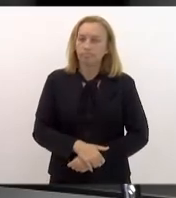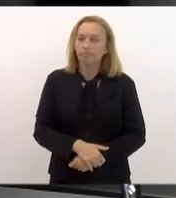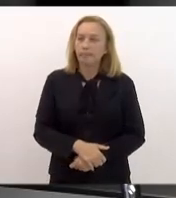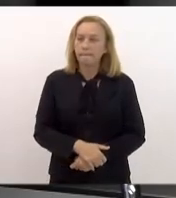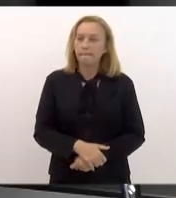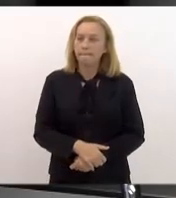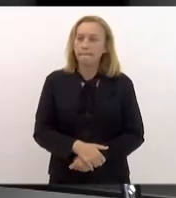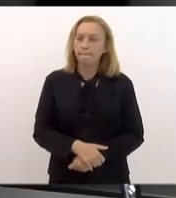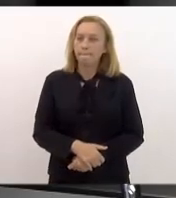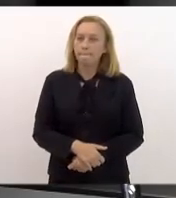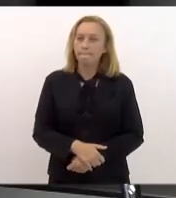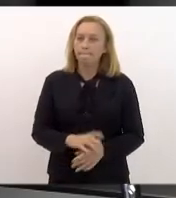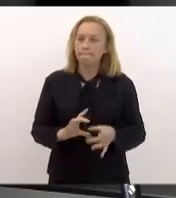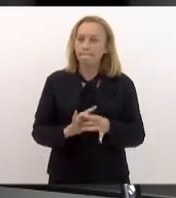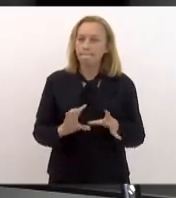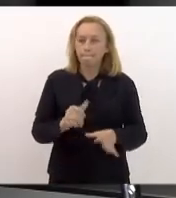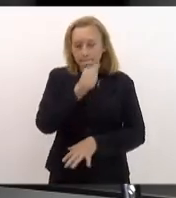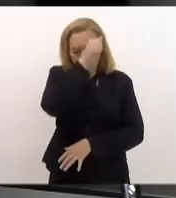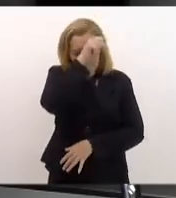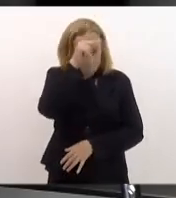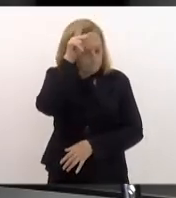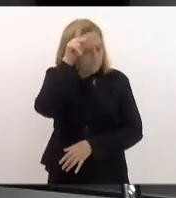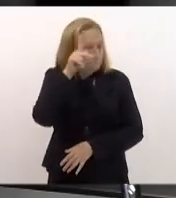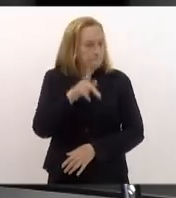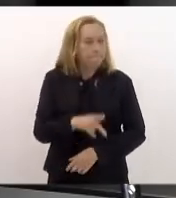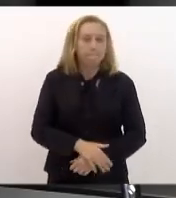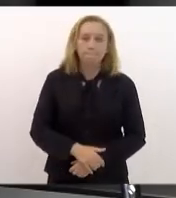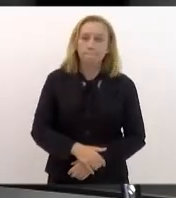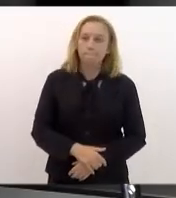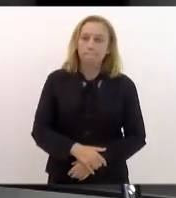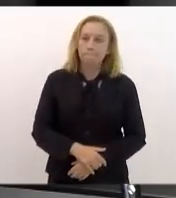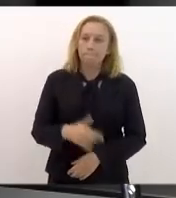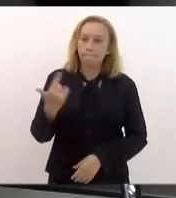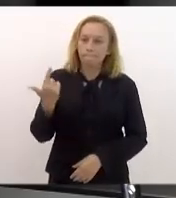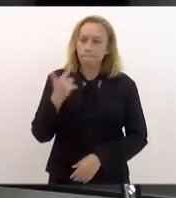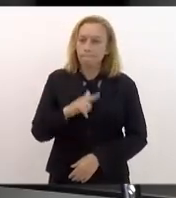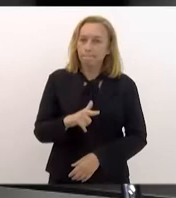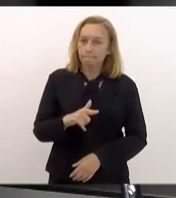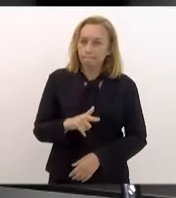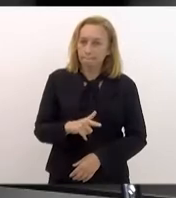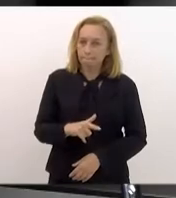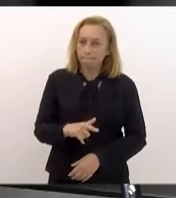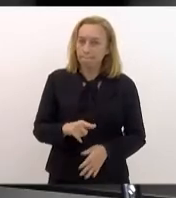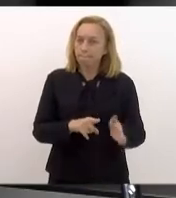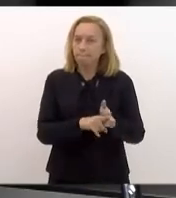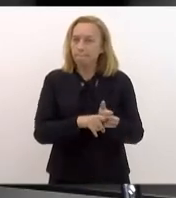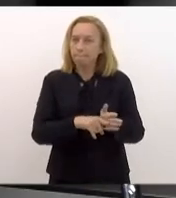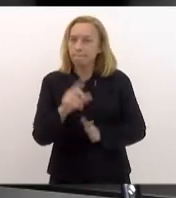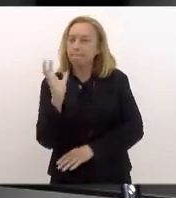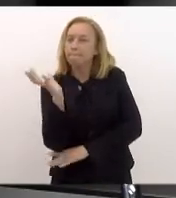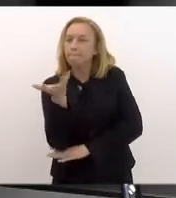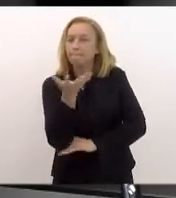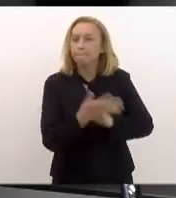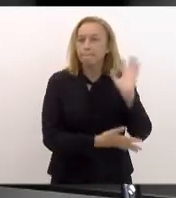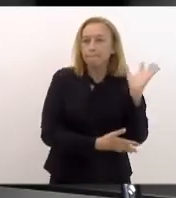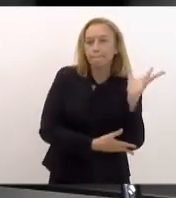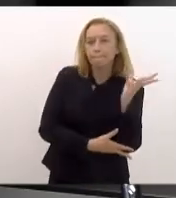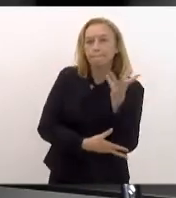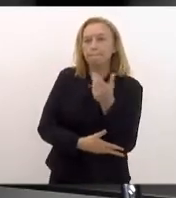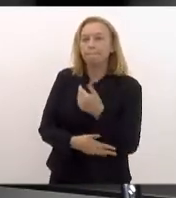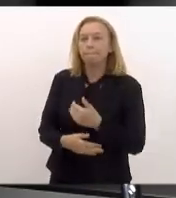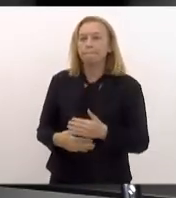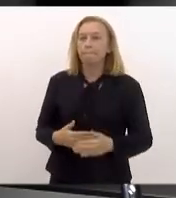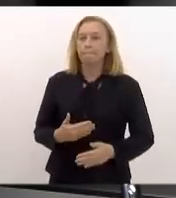o aval tanto da prefeitura, enfim, tiver nessa área, ele ganha como se fosse um fast track de análise ambiental e ele ganha uma celeridade no processo